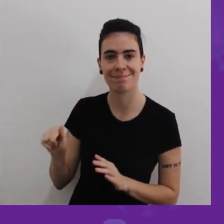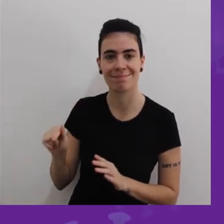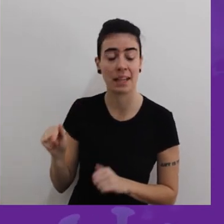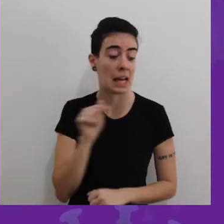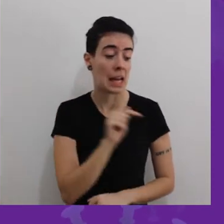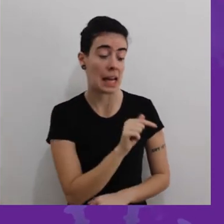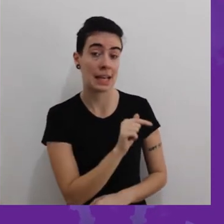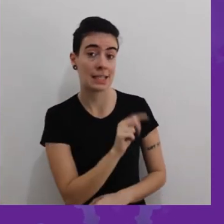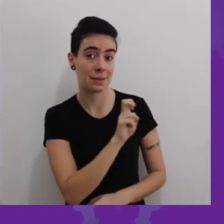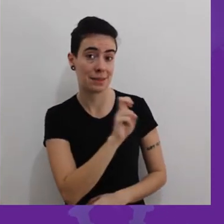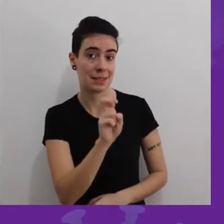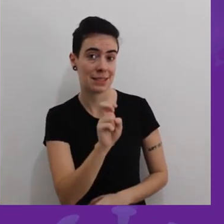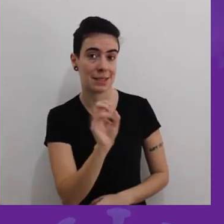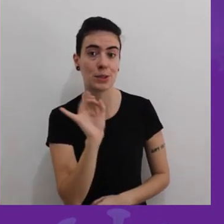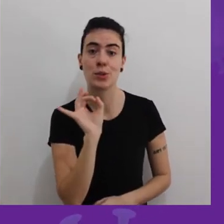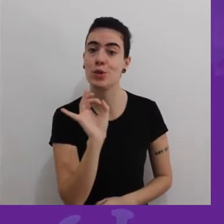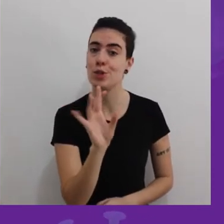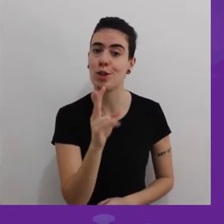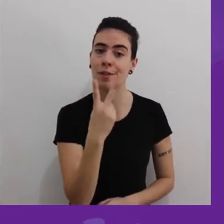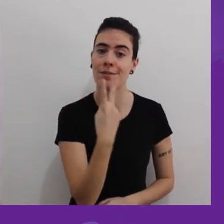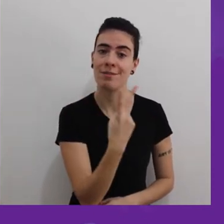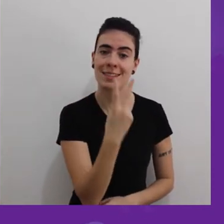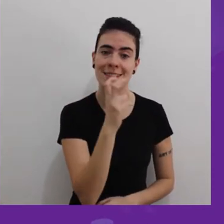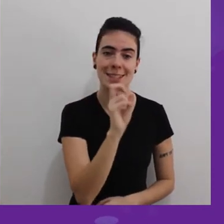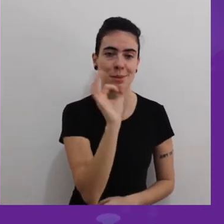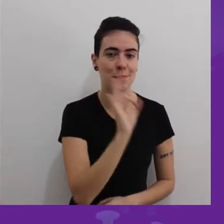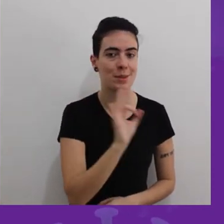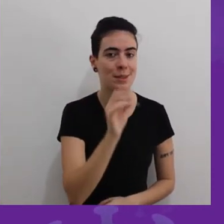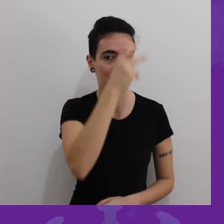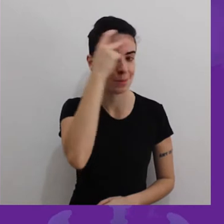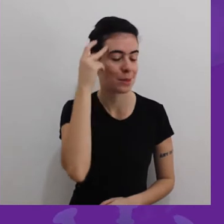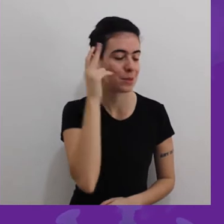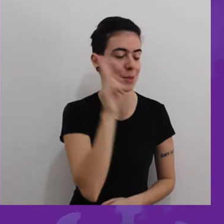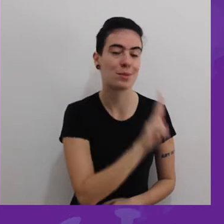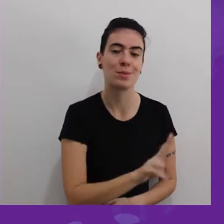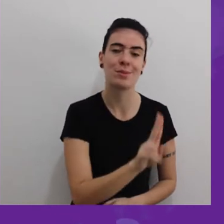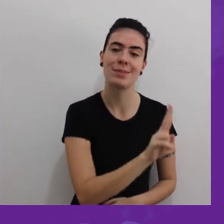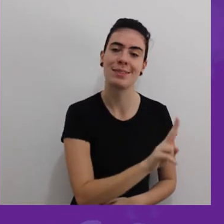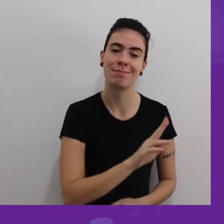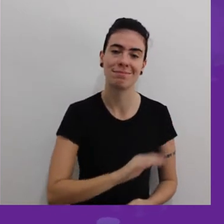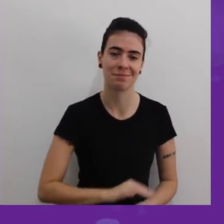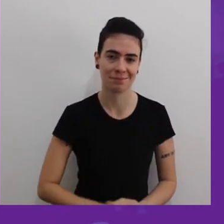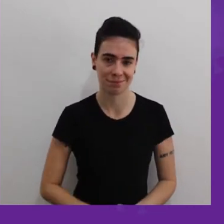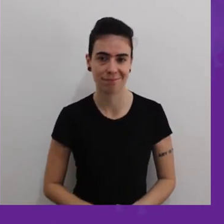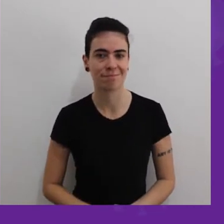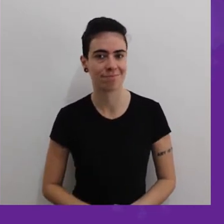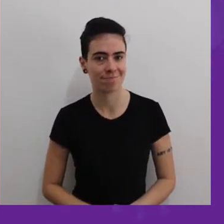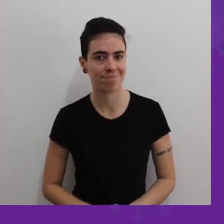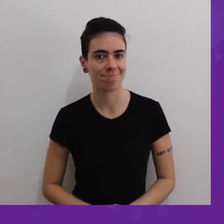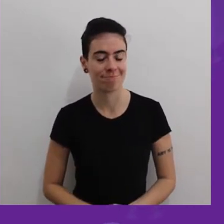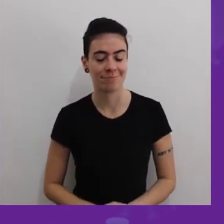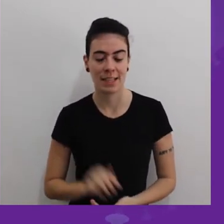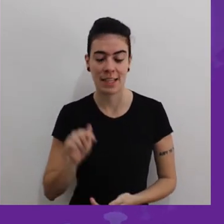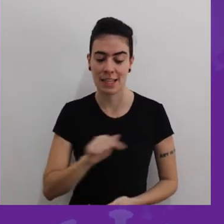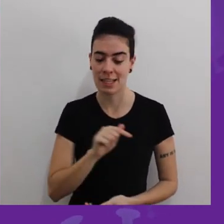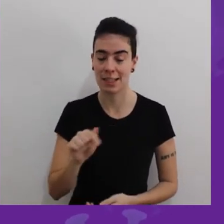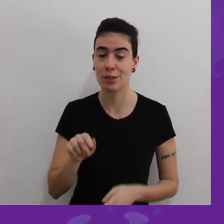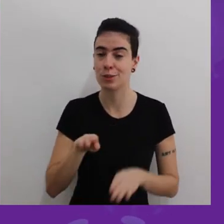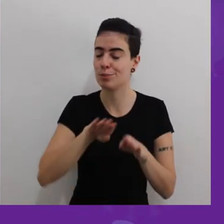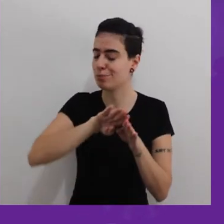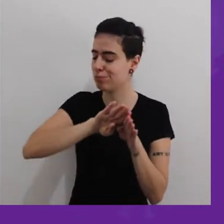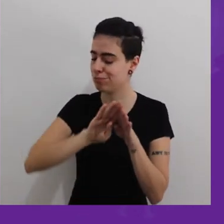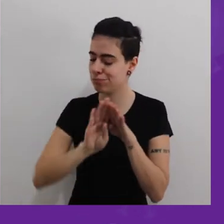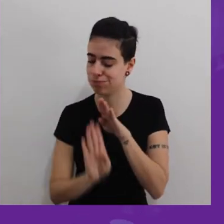população que usuária do sus e os outros 55 porcento dos reis privados estão disponíveis apenas um